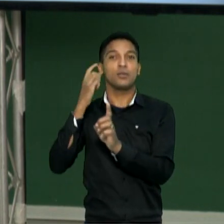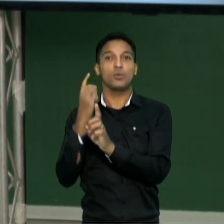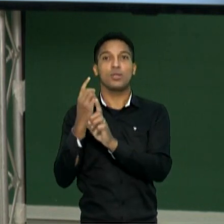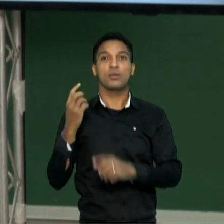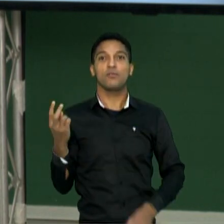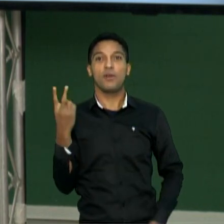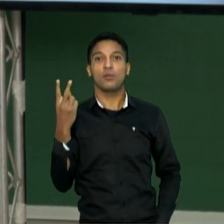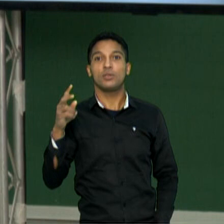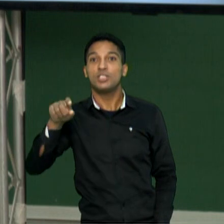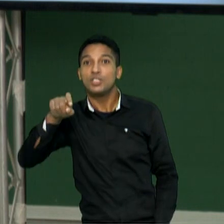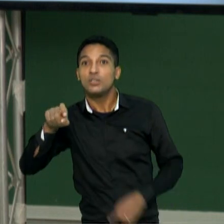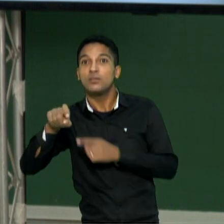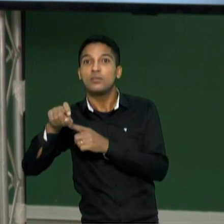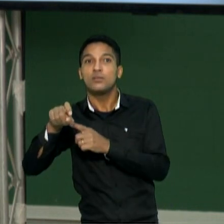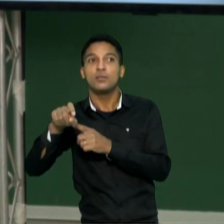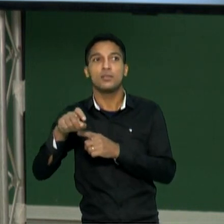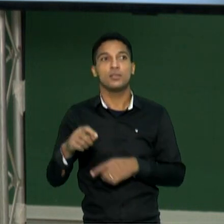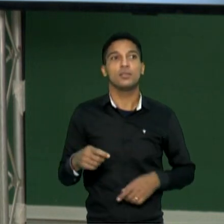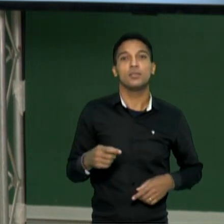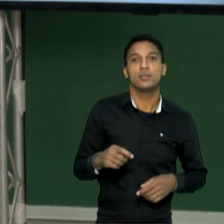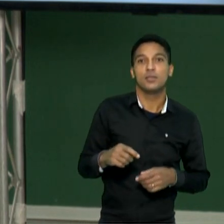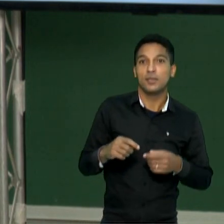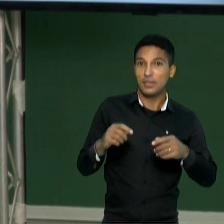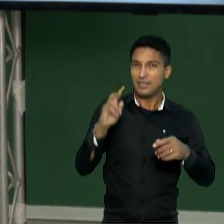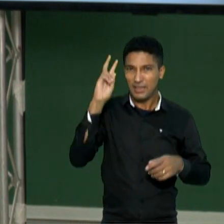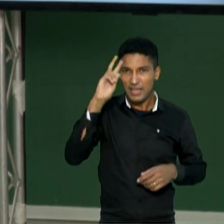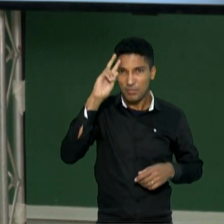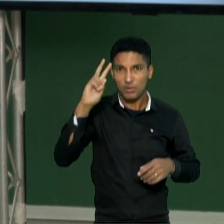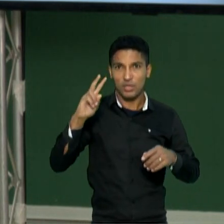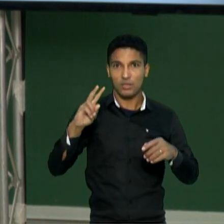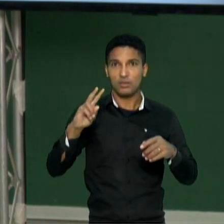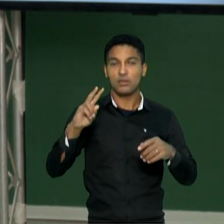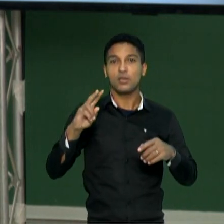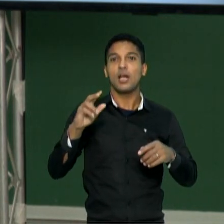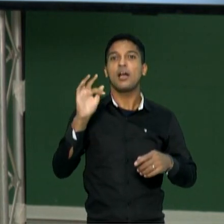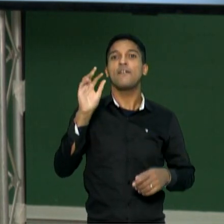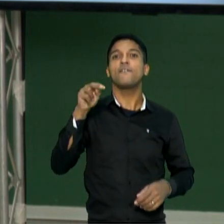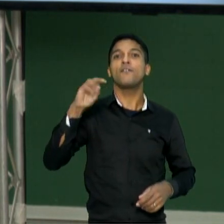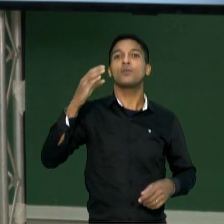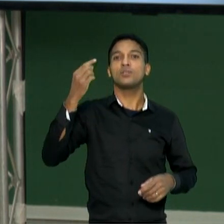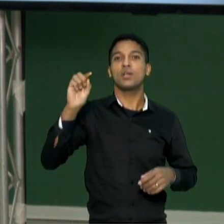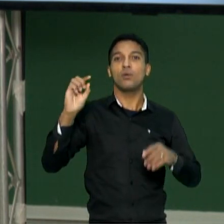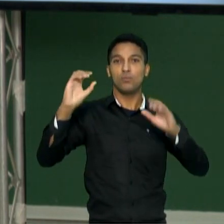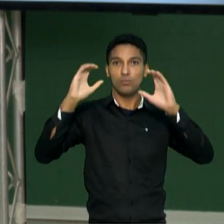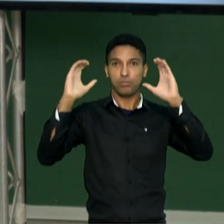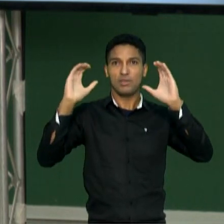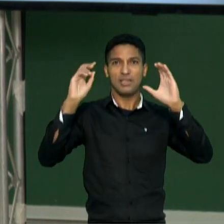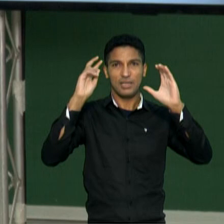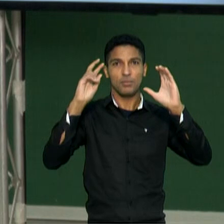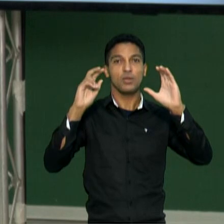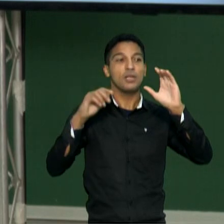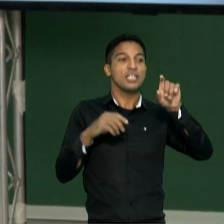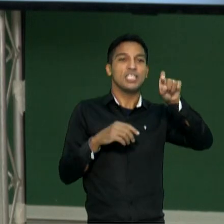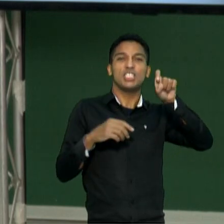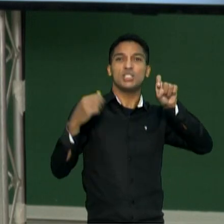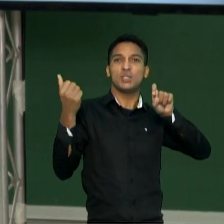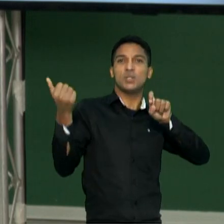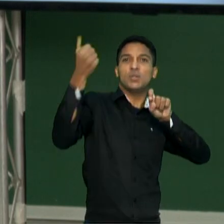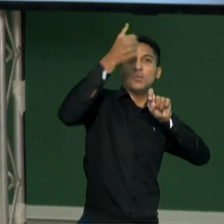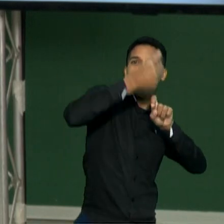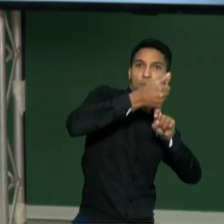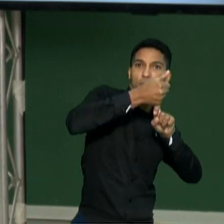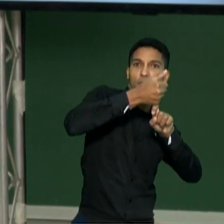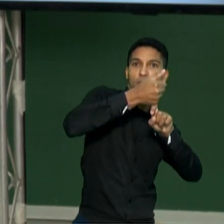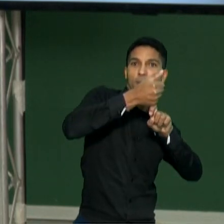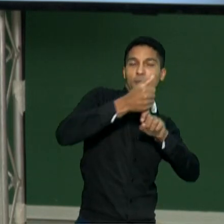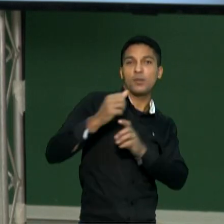da função, é o número que eu troco no x e dá como resultado 0. Olha o que a gente tem no item B. Eu troquei o